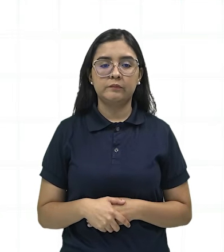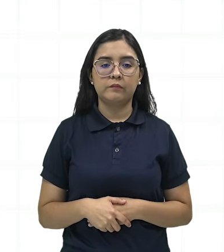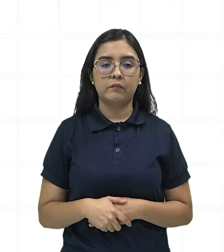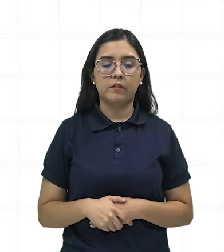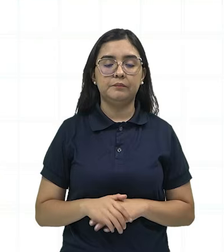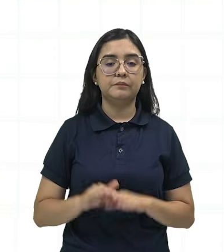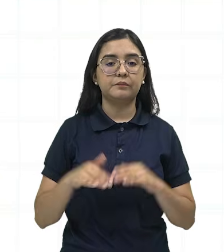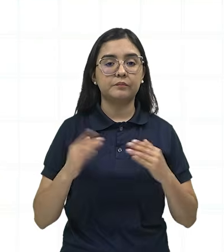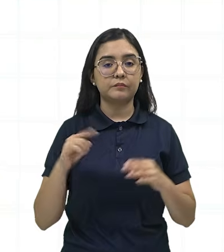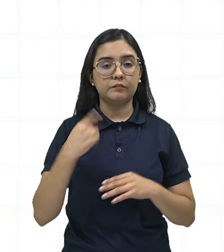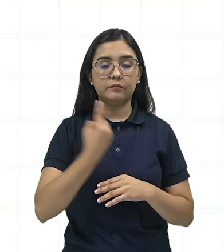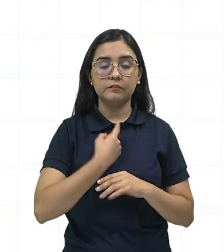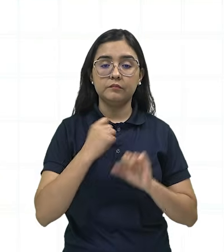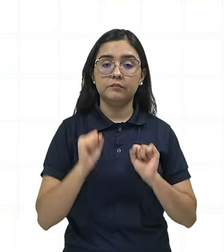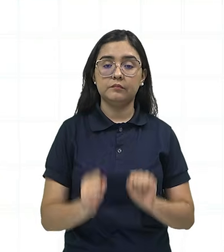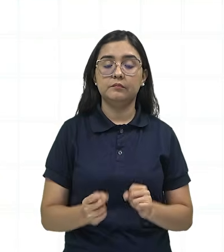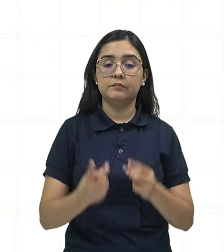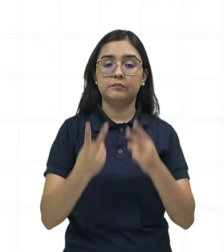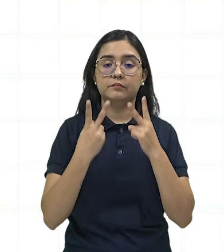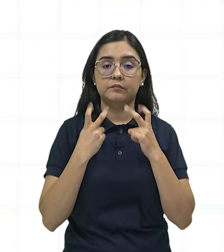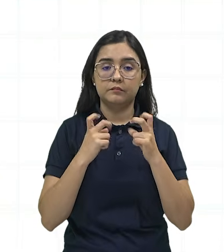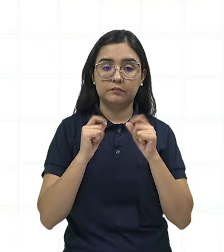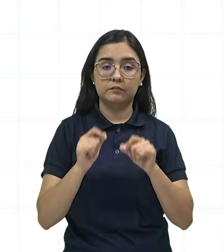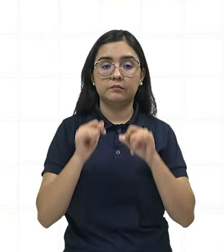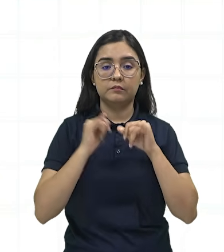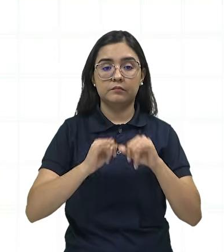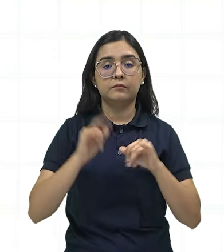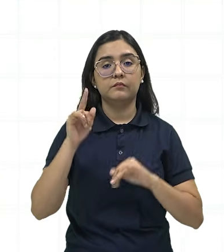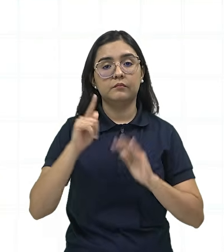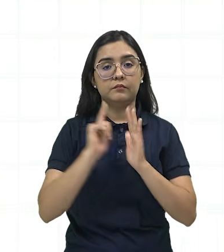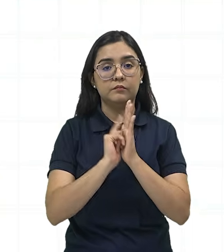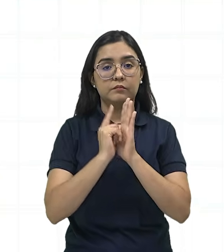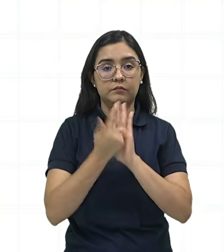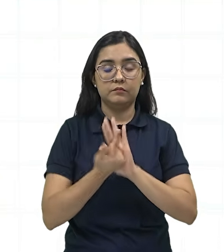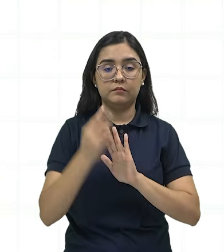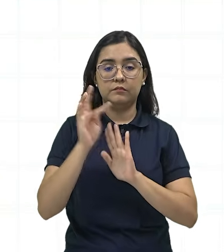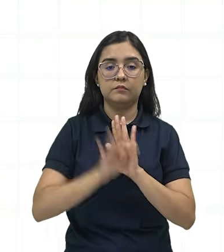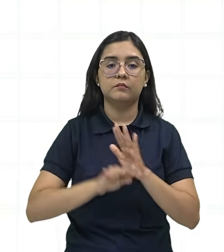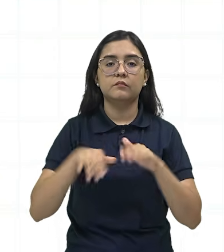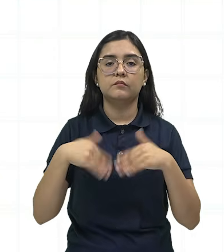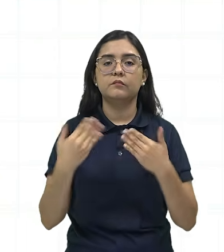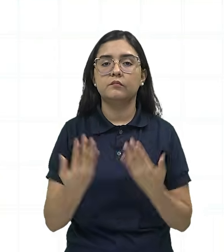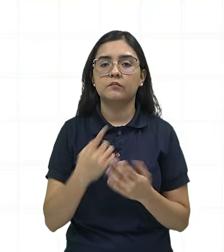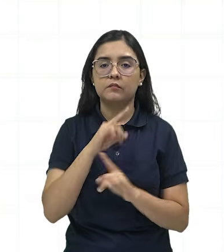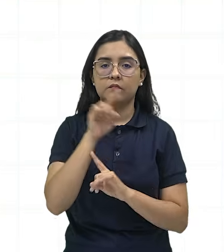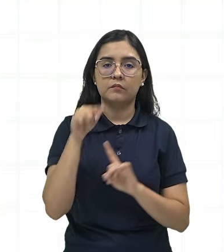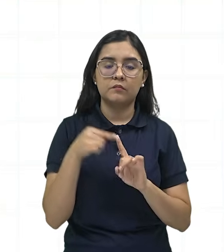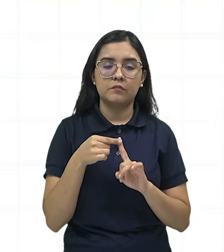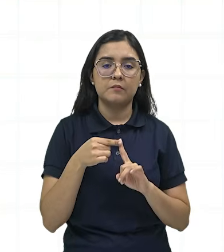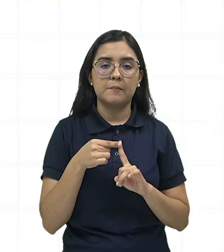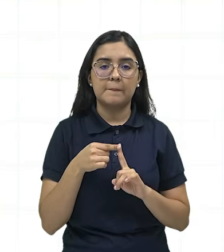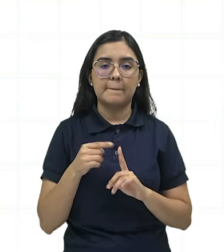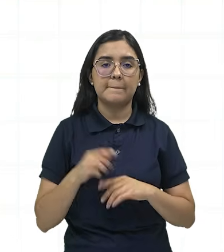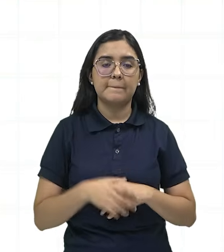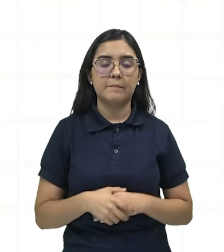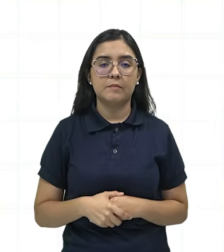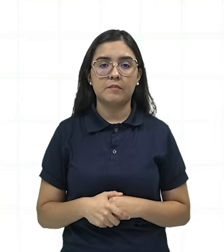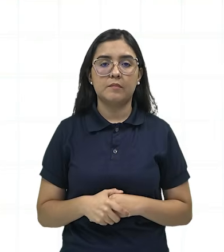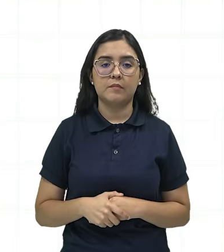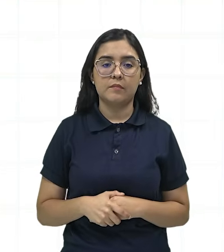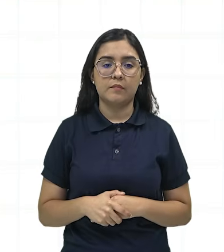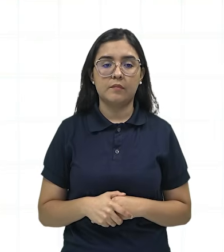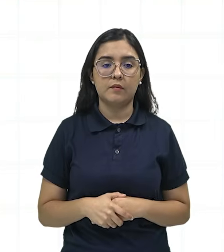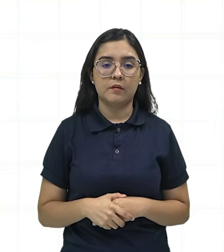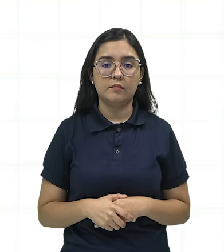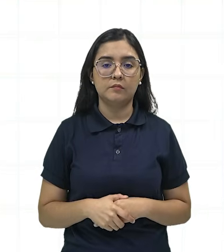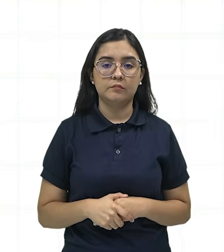nós podemos observar que a notícia ela é um gênero textual. E qual é a finalidade da